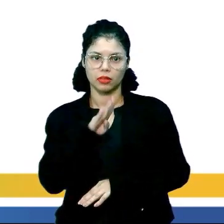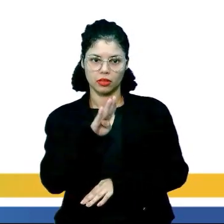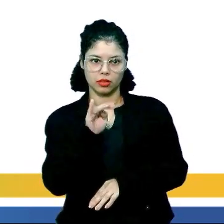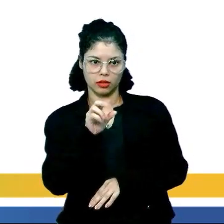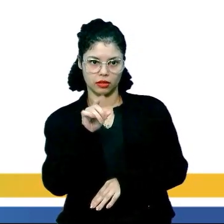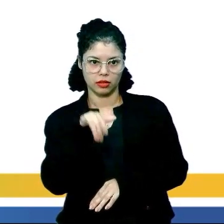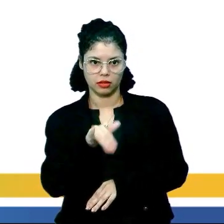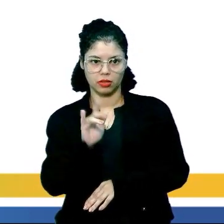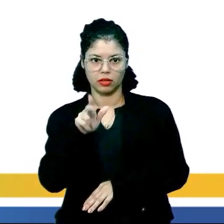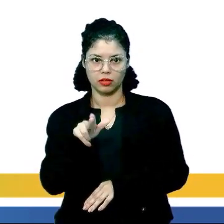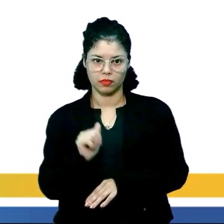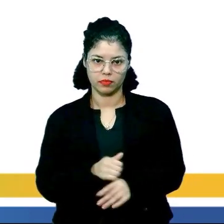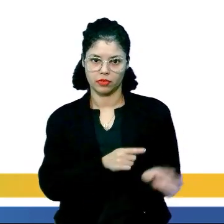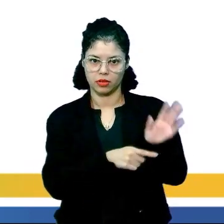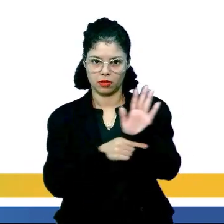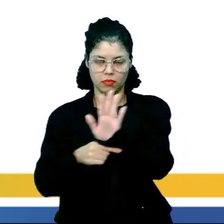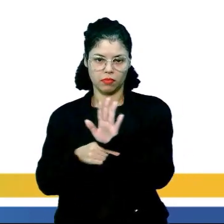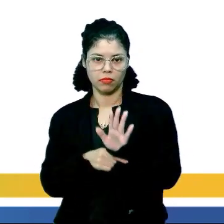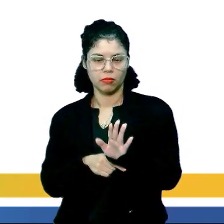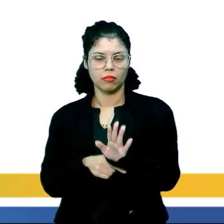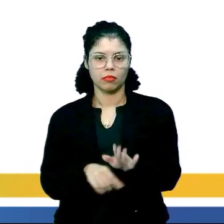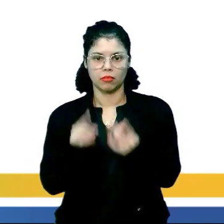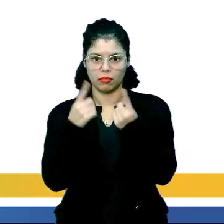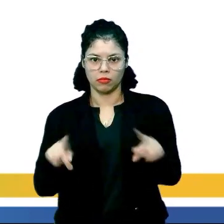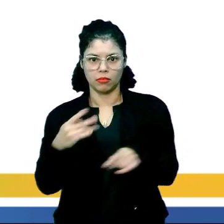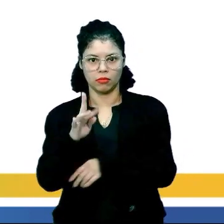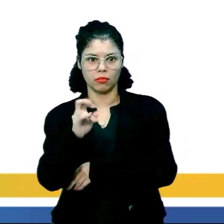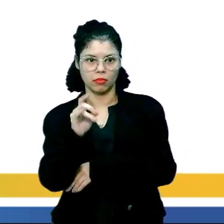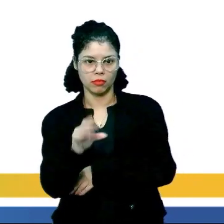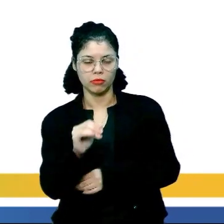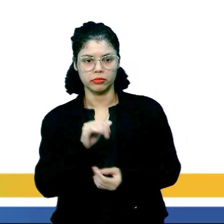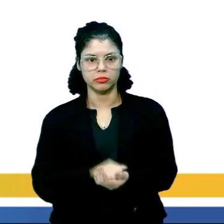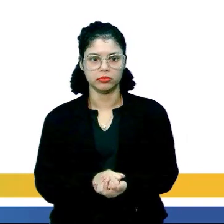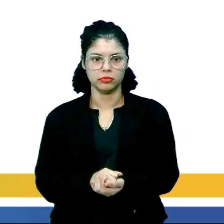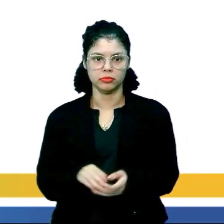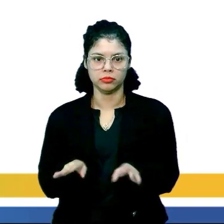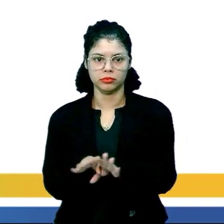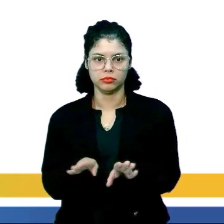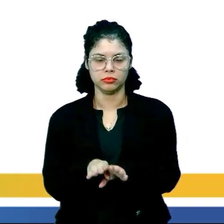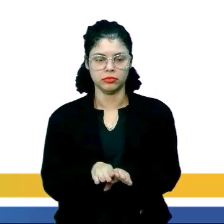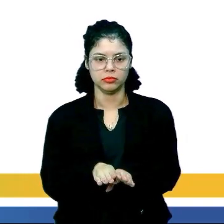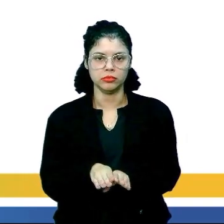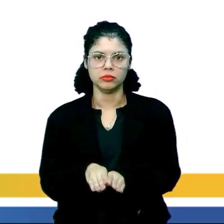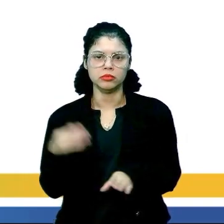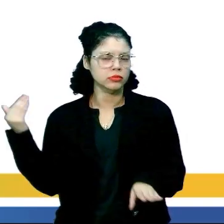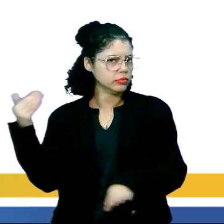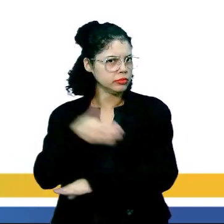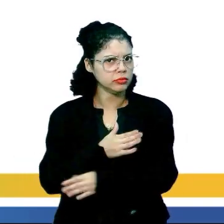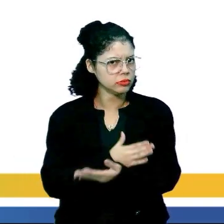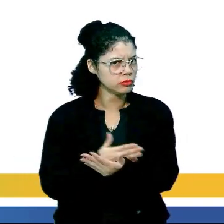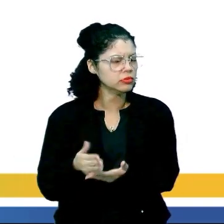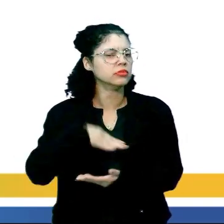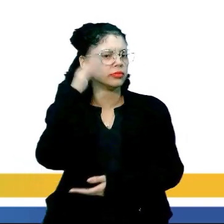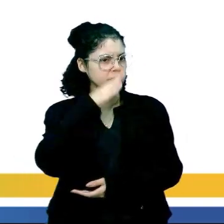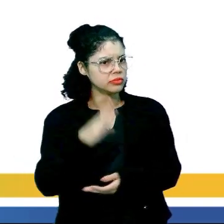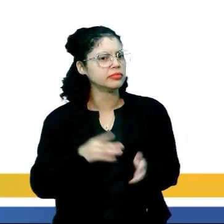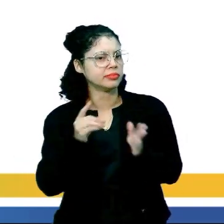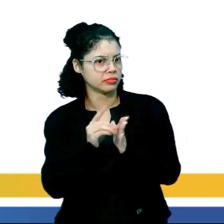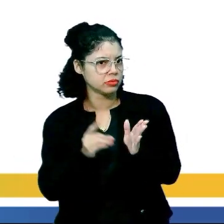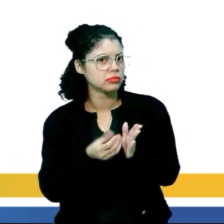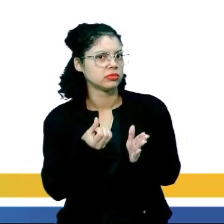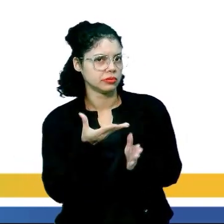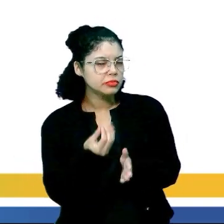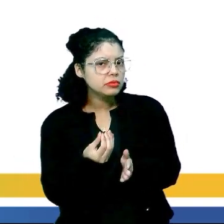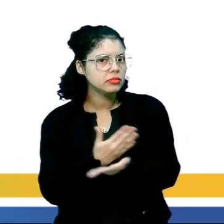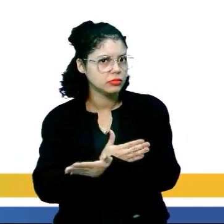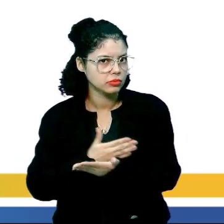Dylan, ele vai representar a música de protesto. Então, a música de protesto ela não vai começar aí no Brasil na década de 60,